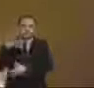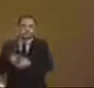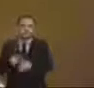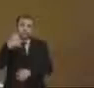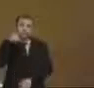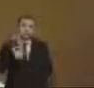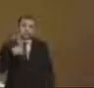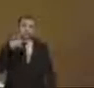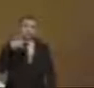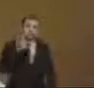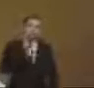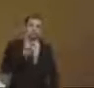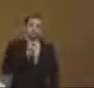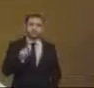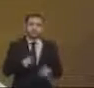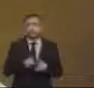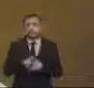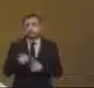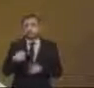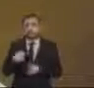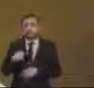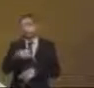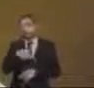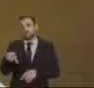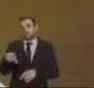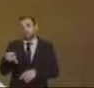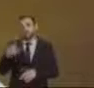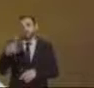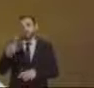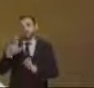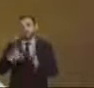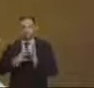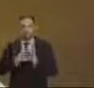mas sou presidente do Partido Liberal, que Vossa Excelência